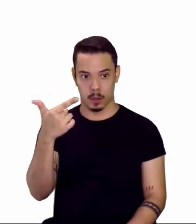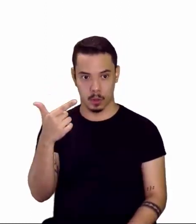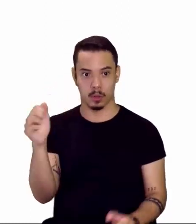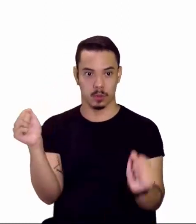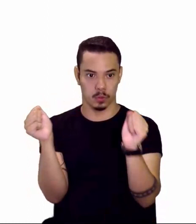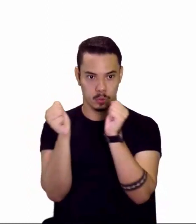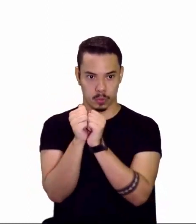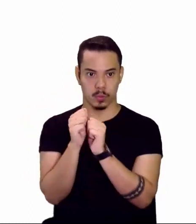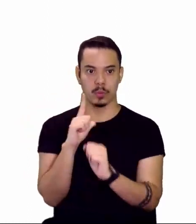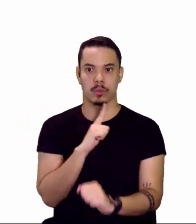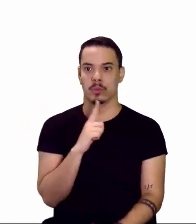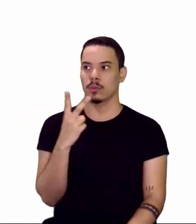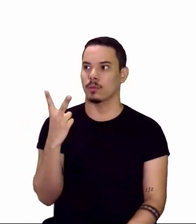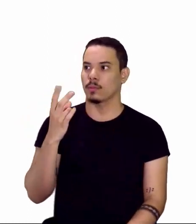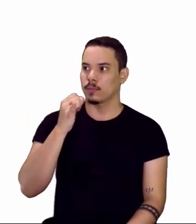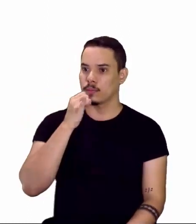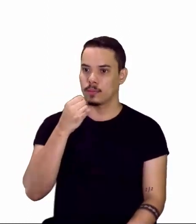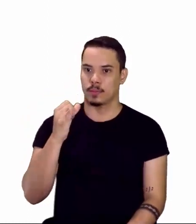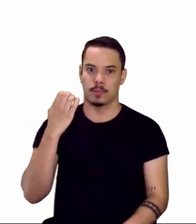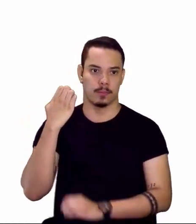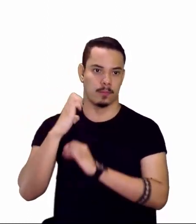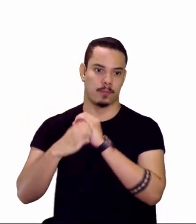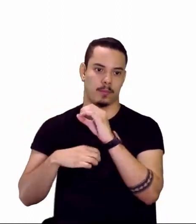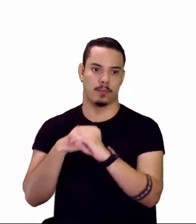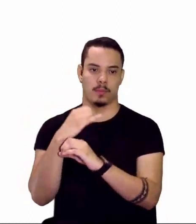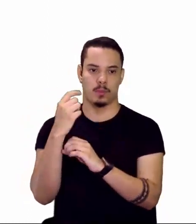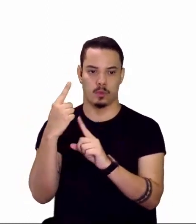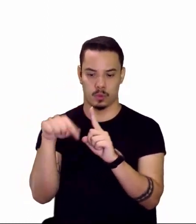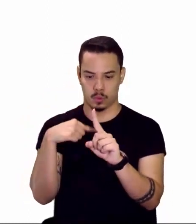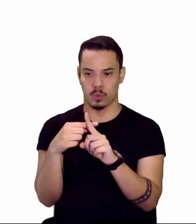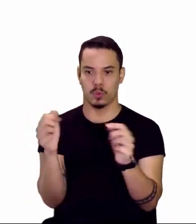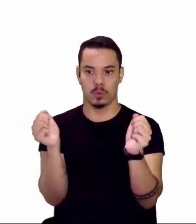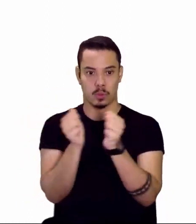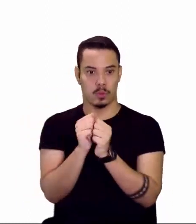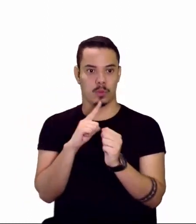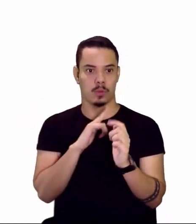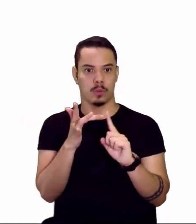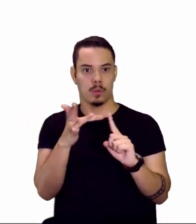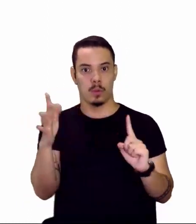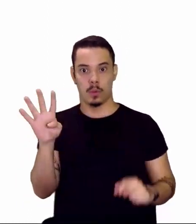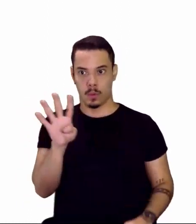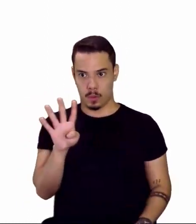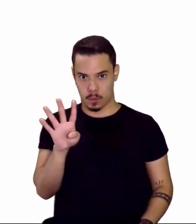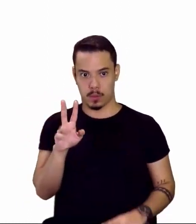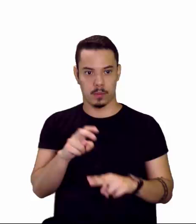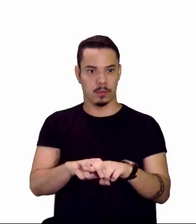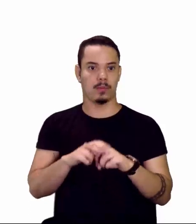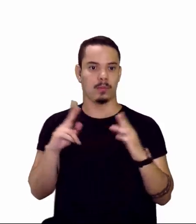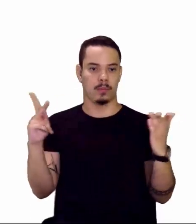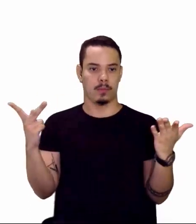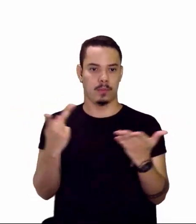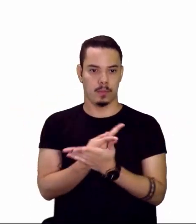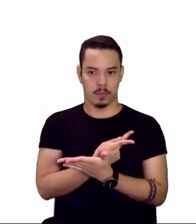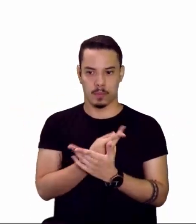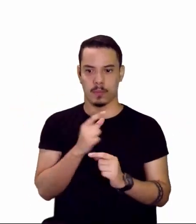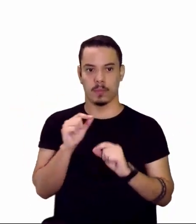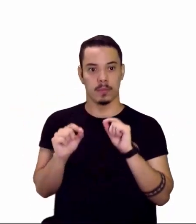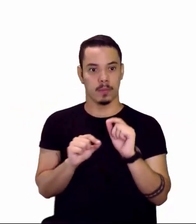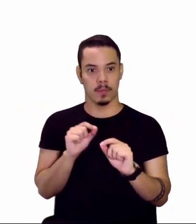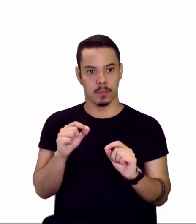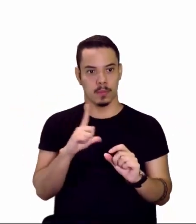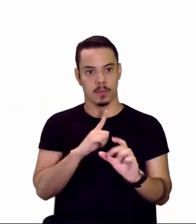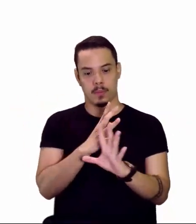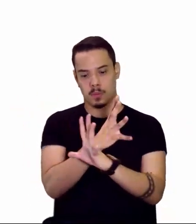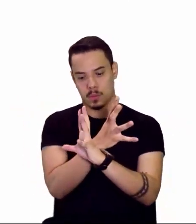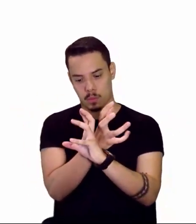elétrons. Quando compartilhou com 2 do cloro, o berílio ficou com 4 elétrons. Então, havendo o quê? Uma